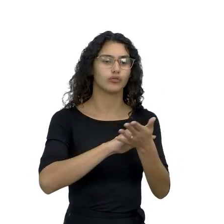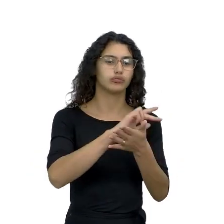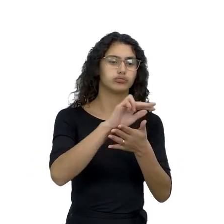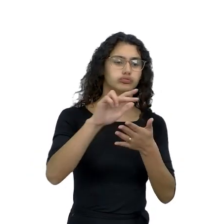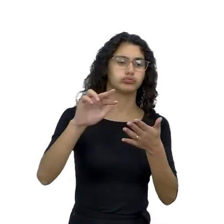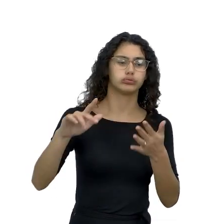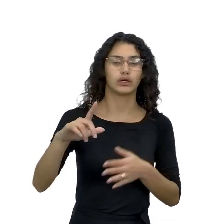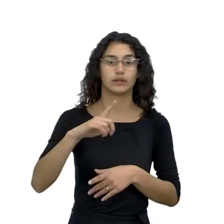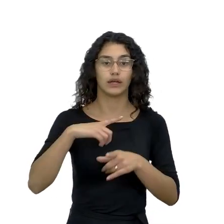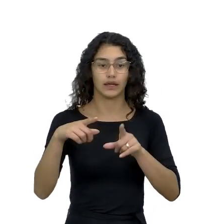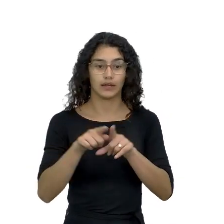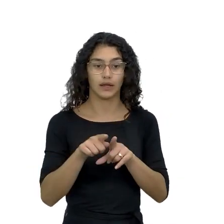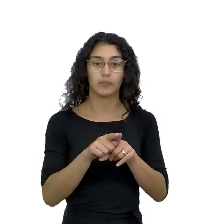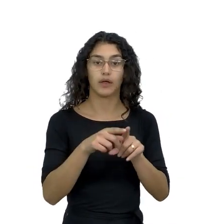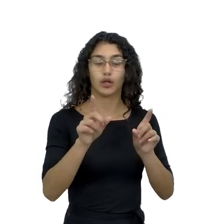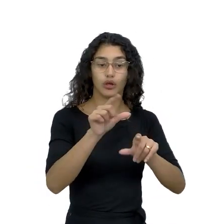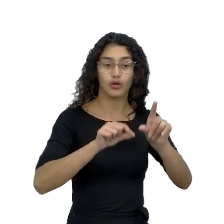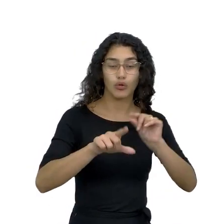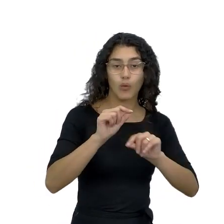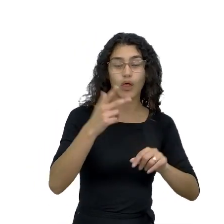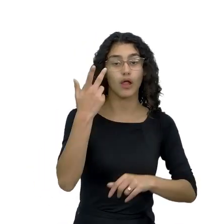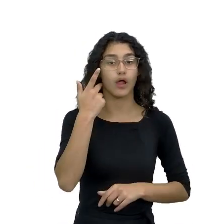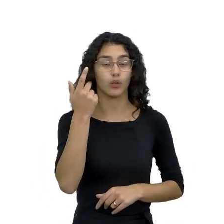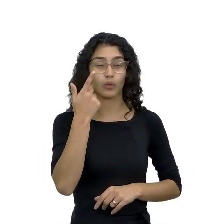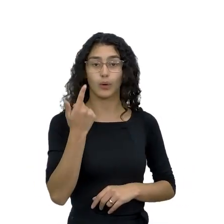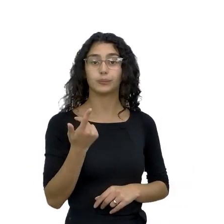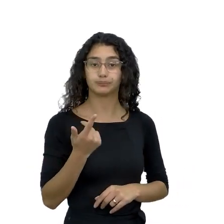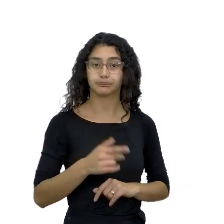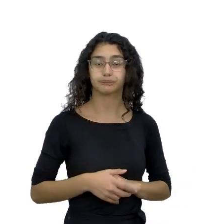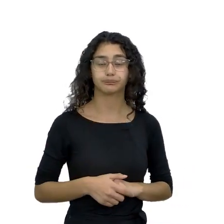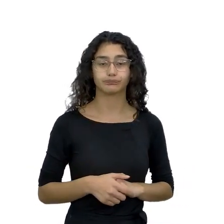de Espécies e Seleção Natural.